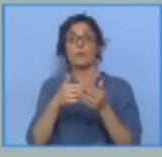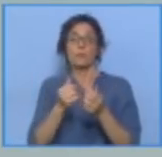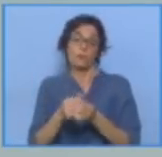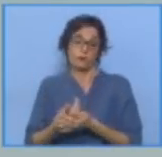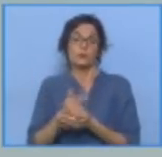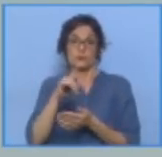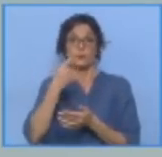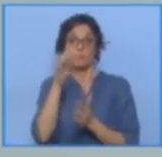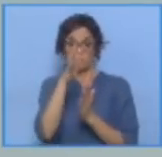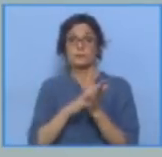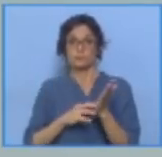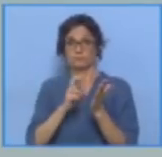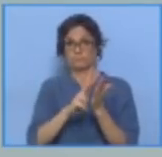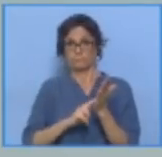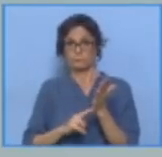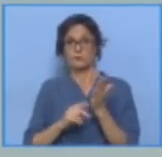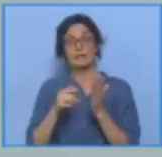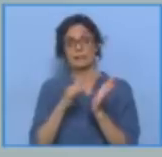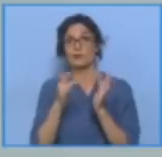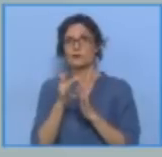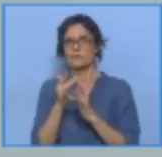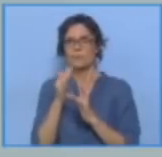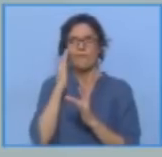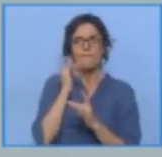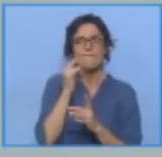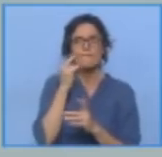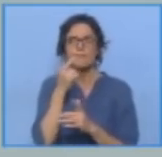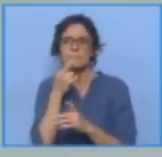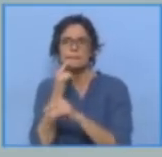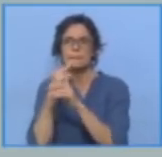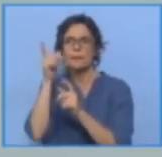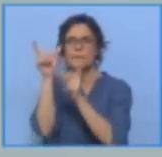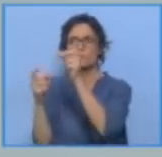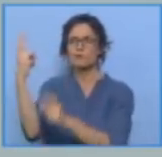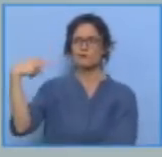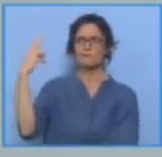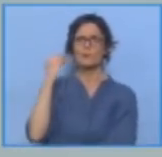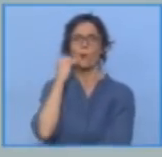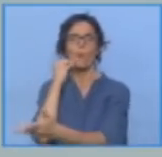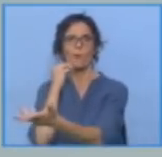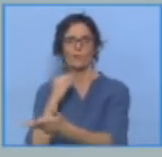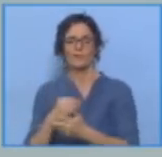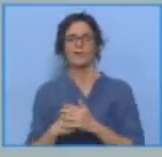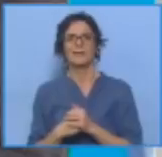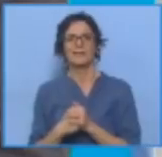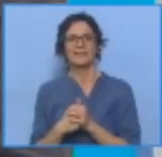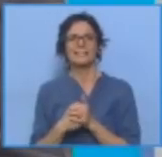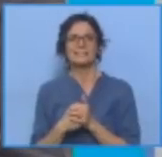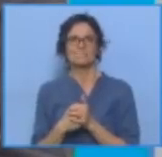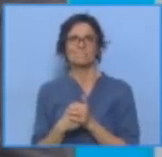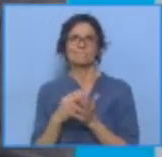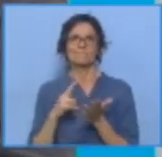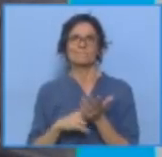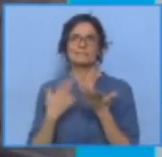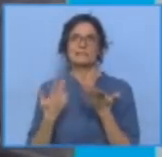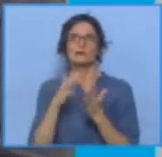em que Jesus anda a tentar saber o que é que as pessoas pensam dele, não é? Sim, quer dizer, enquadramento